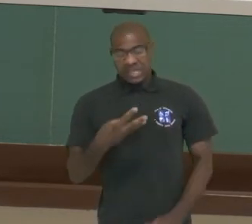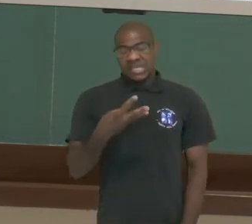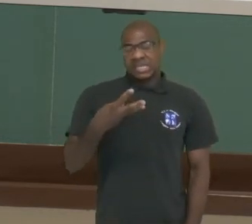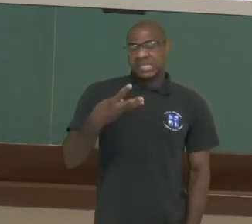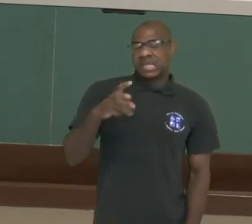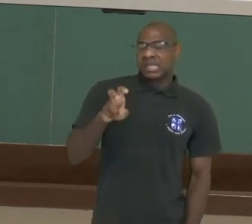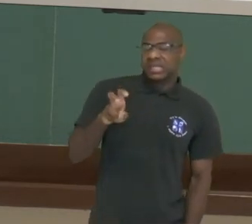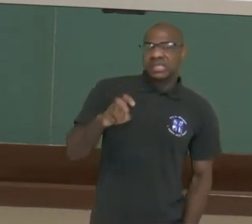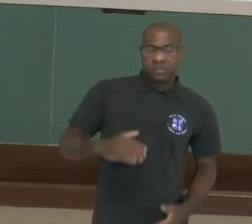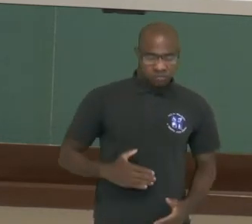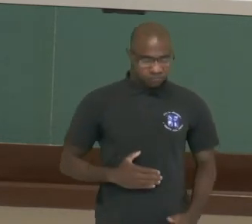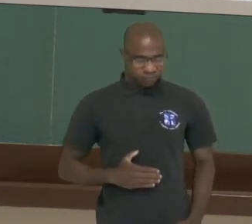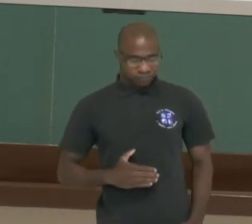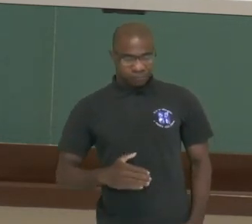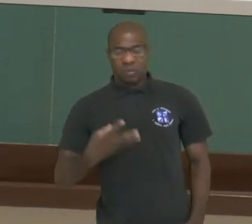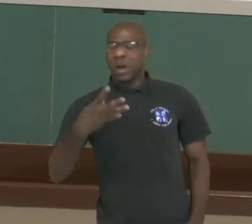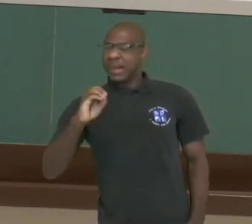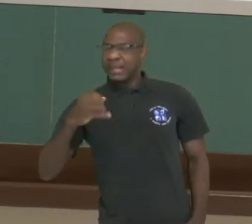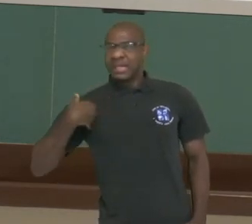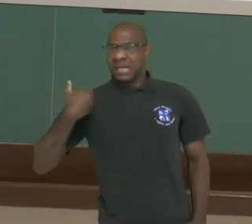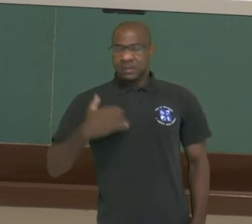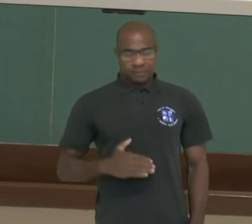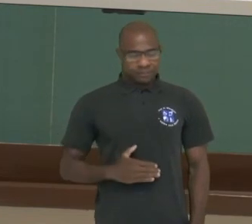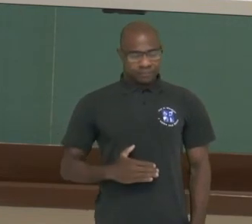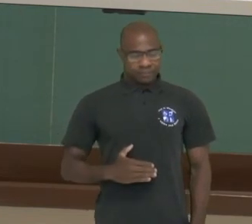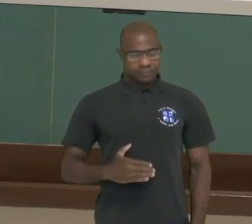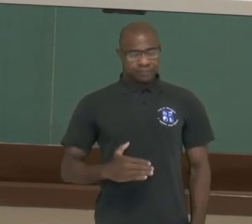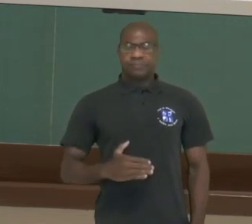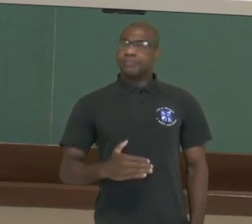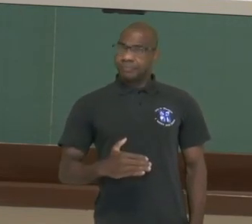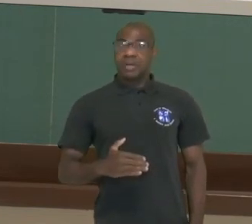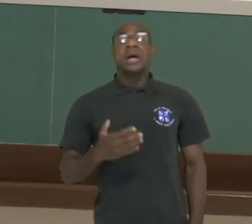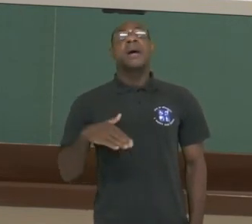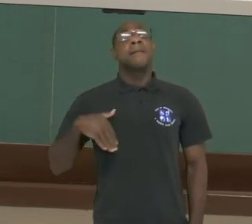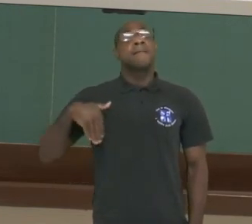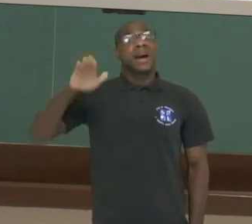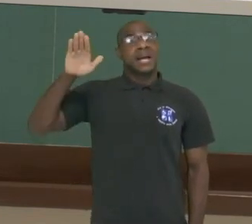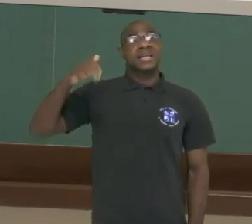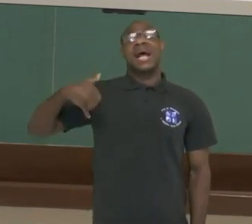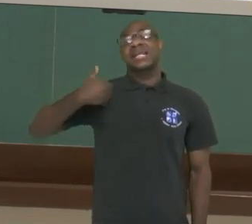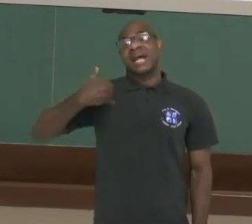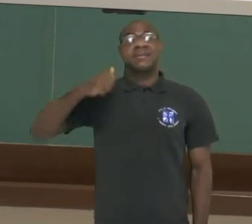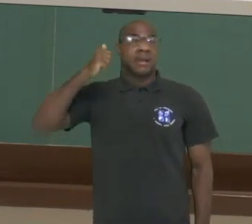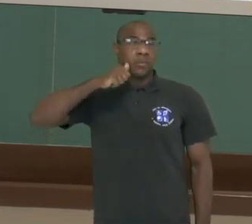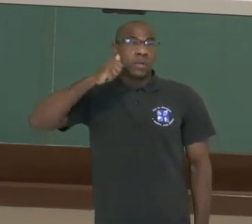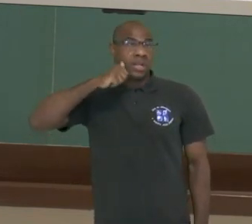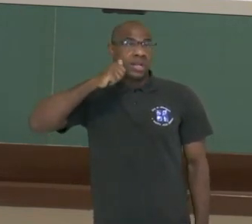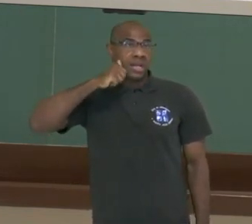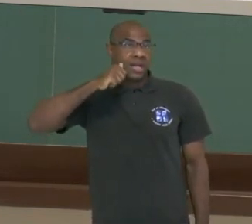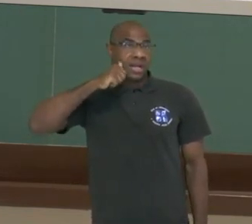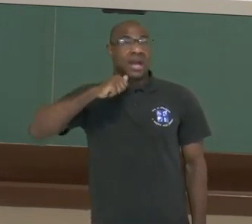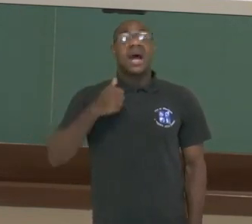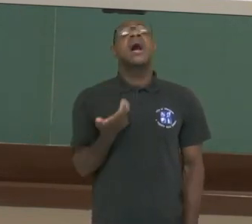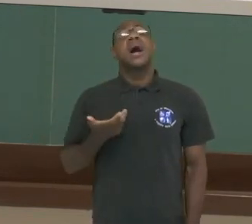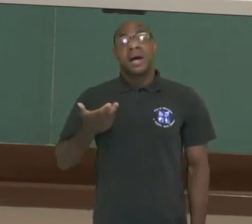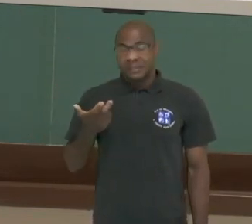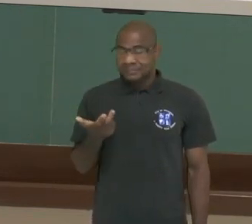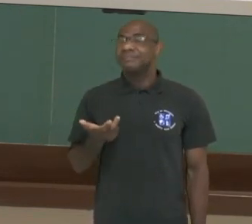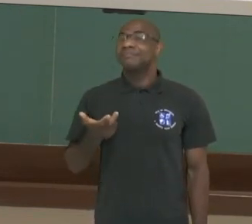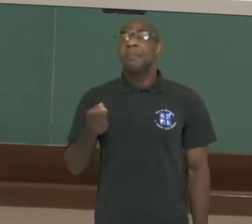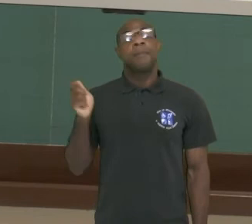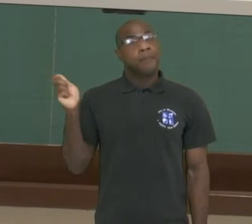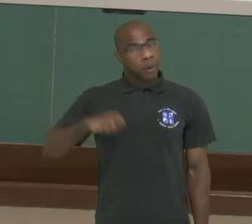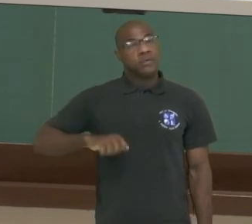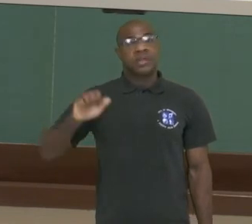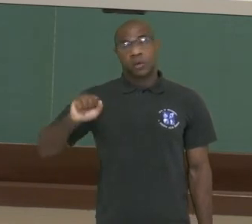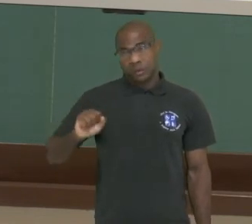35, 40, enfim, quanto maior a idade da mulher, a probabilidade